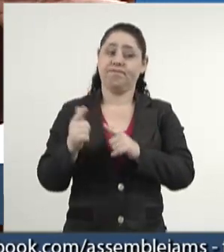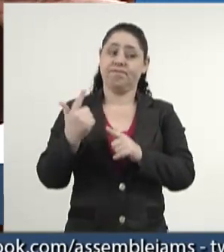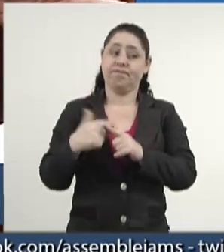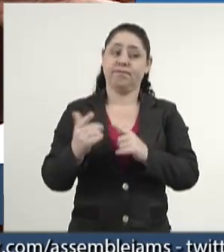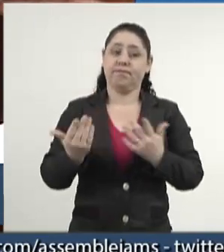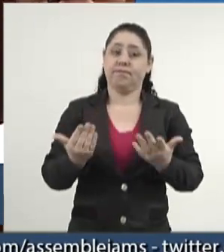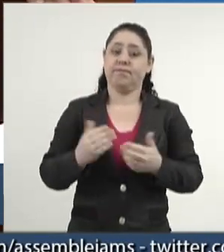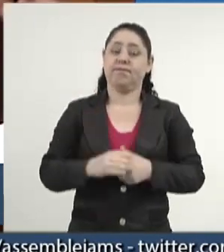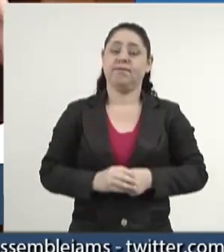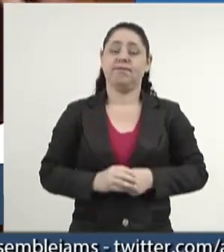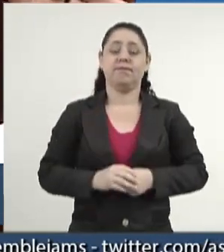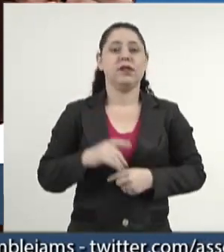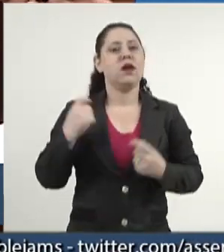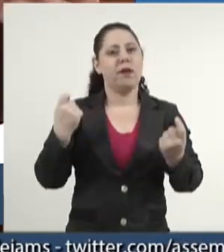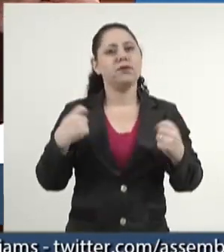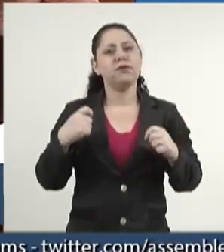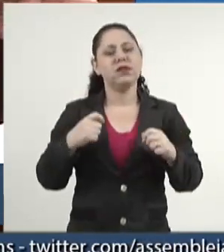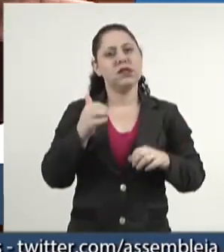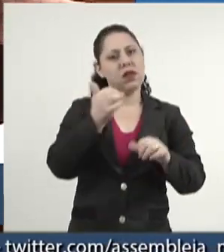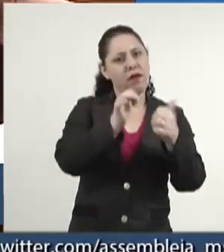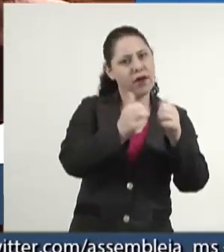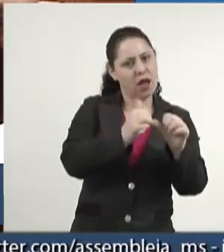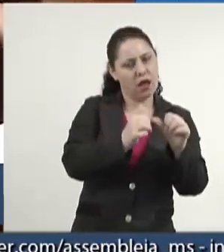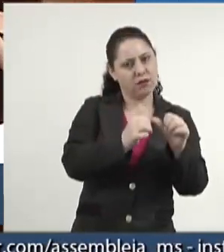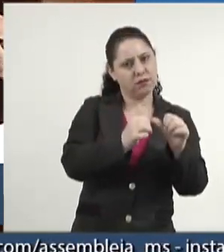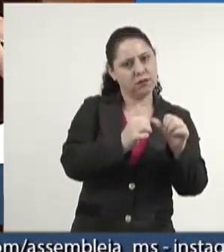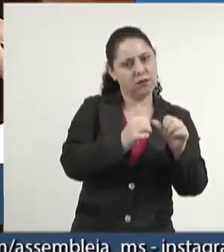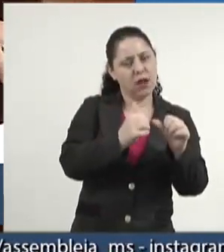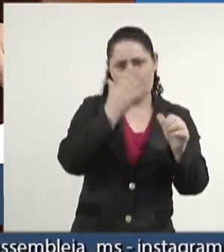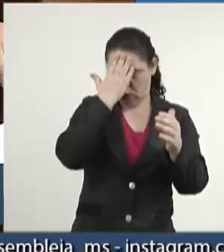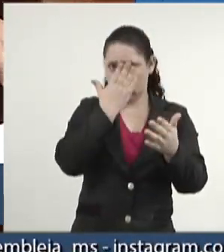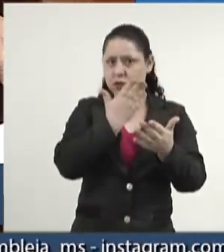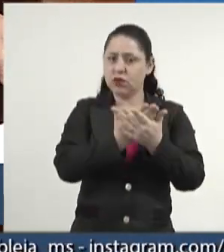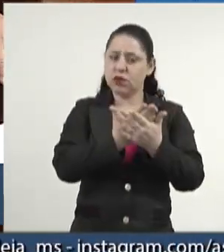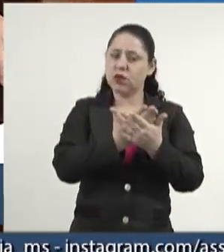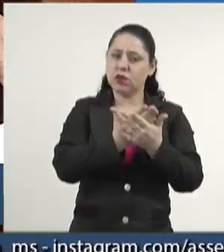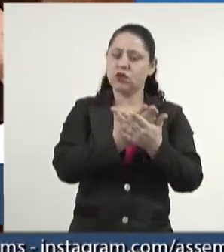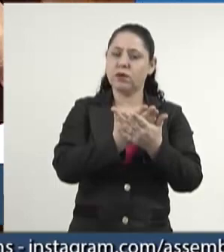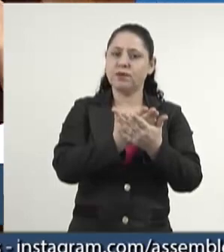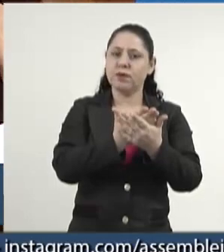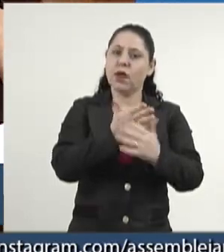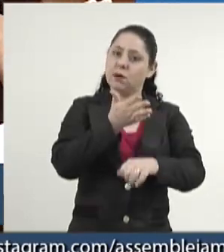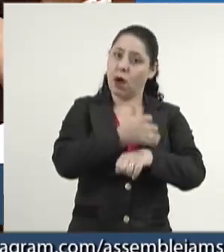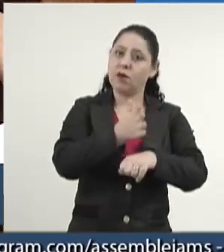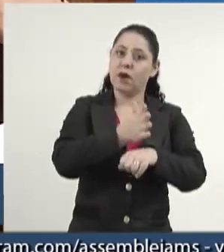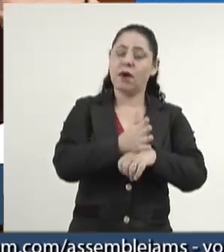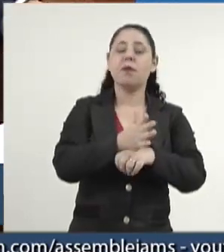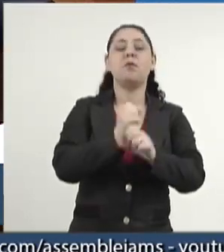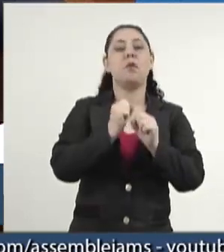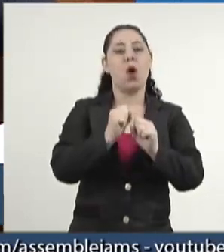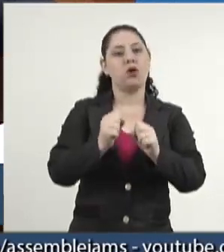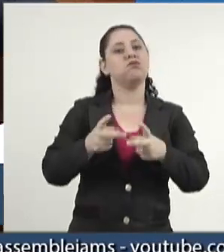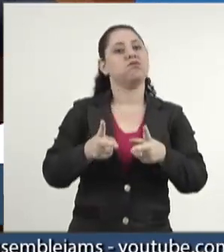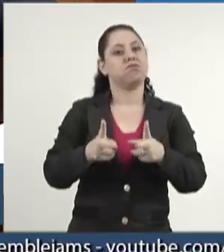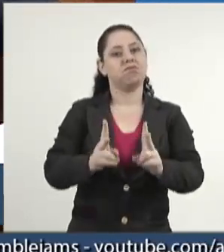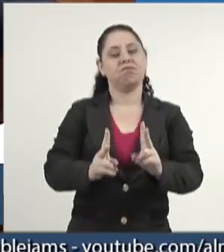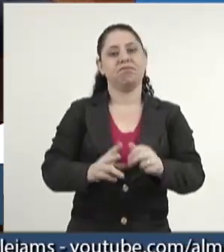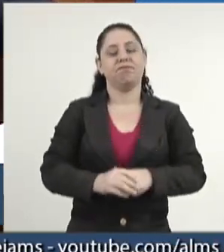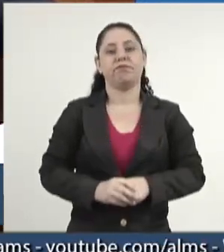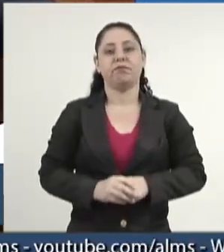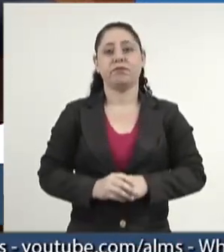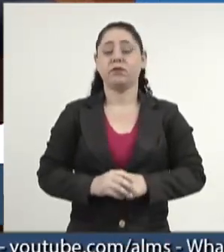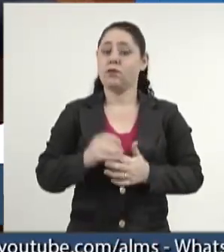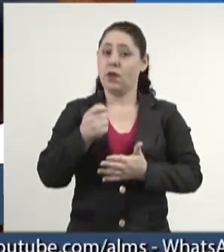problemática, né, que precisa ser revista. Acredito que os testes podem continuar sendo realizados, né,